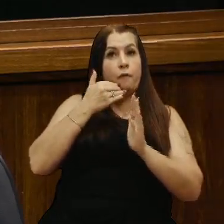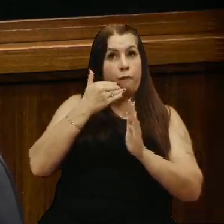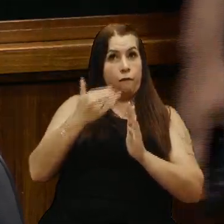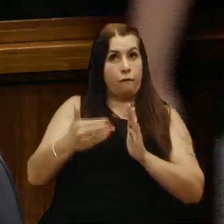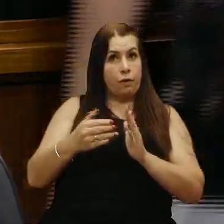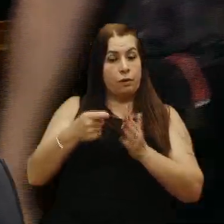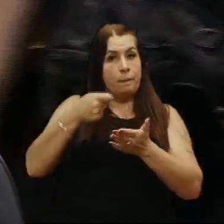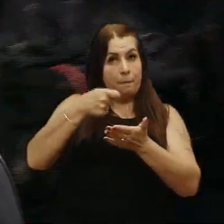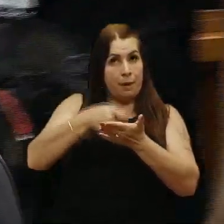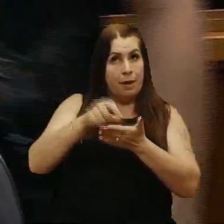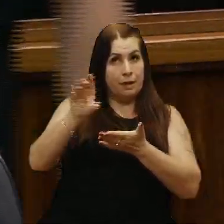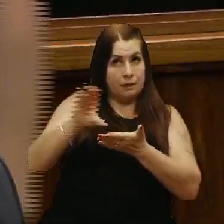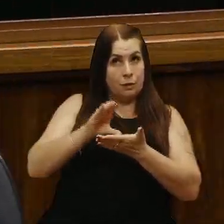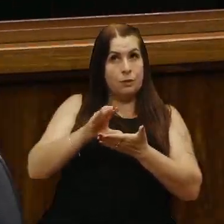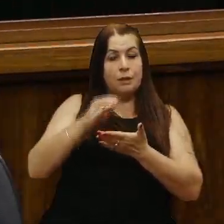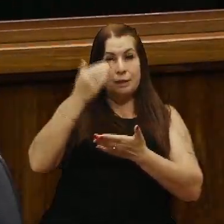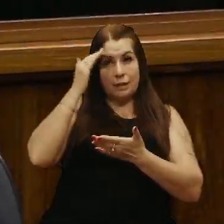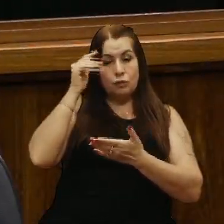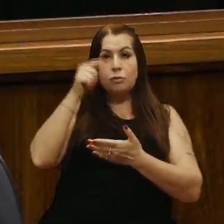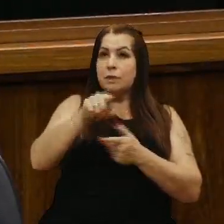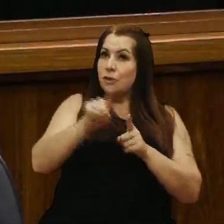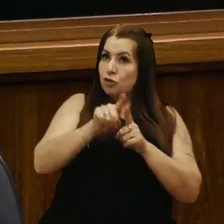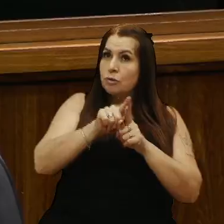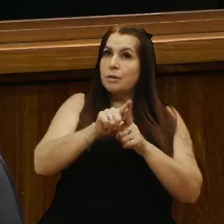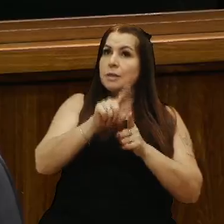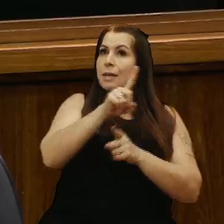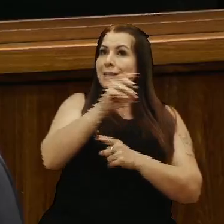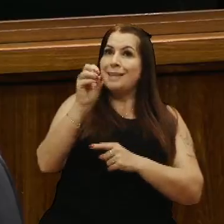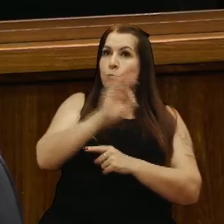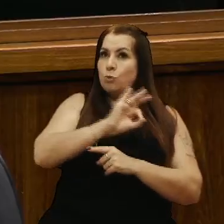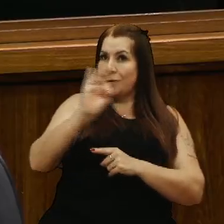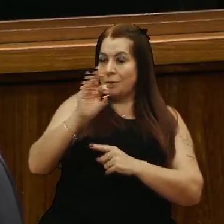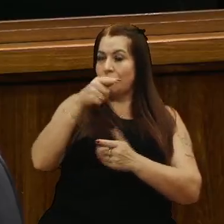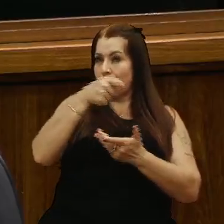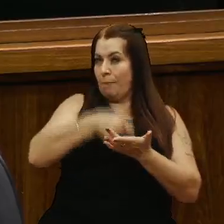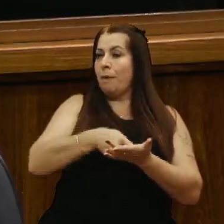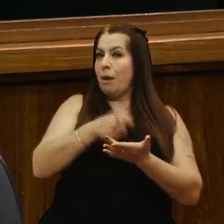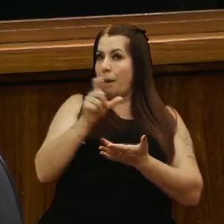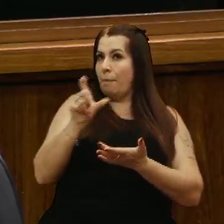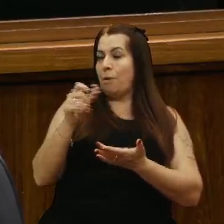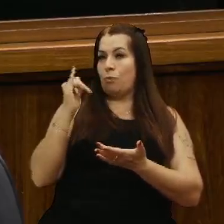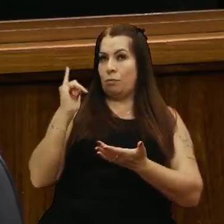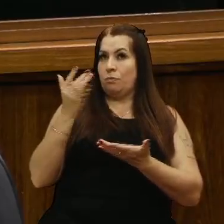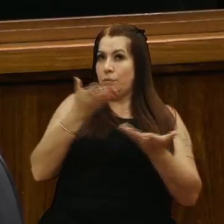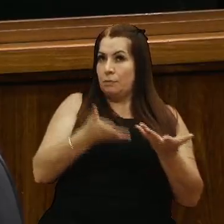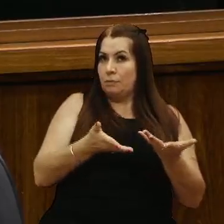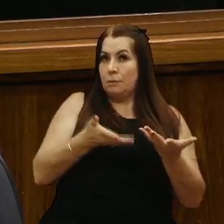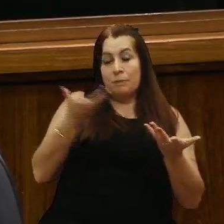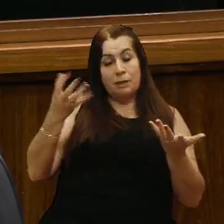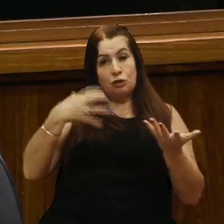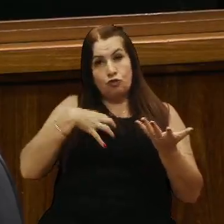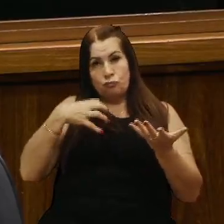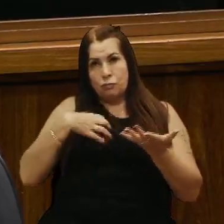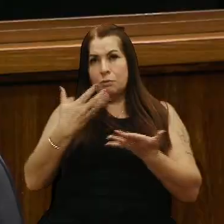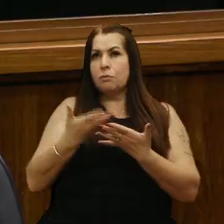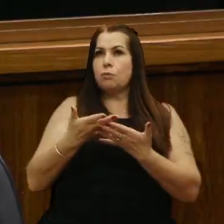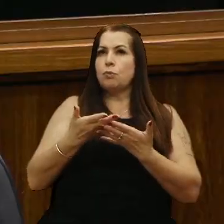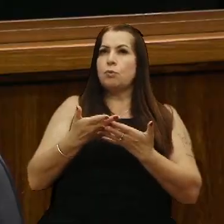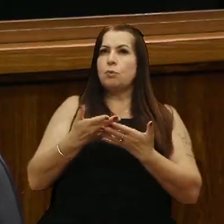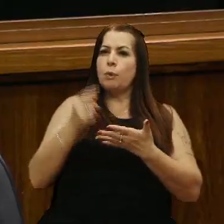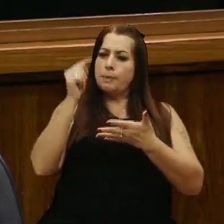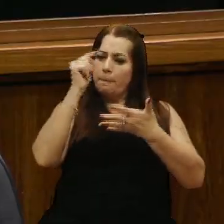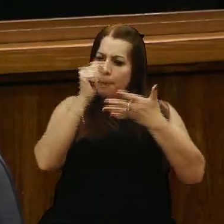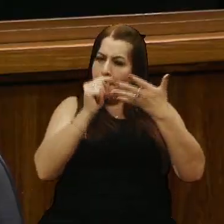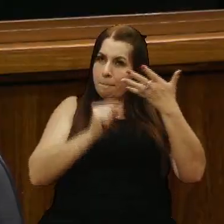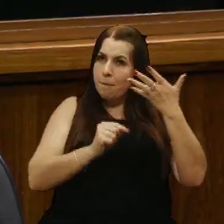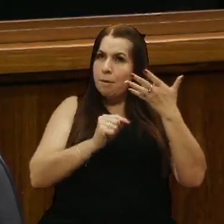ao subsídio, entende que ele deveria ser de 100% na tarifa. Mas, neste formato, com estas